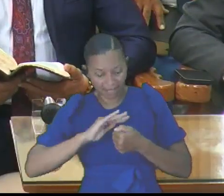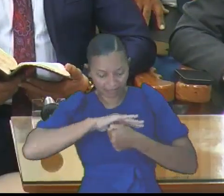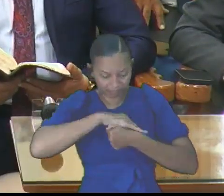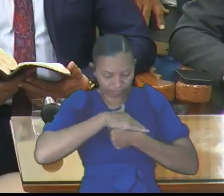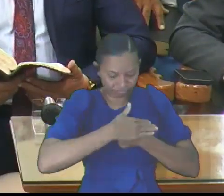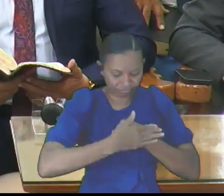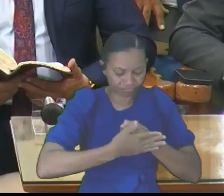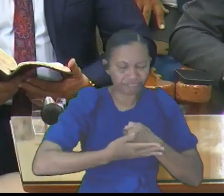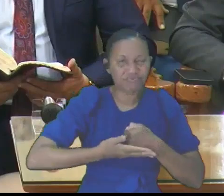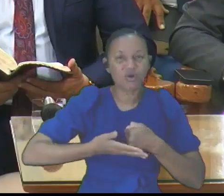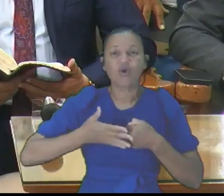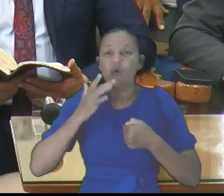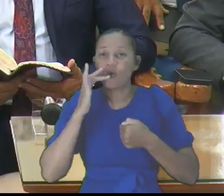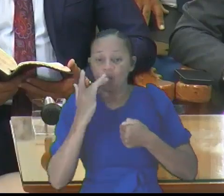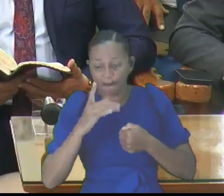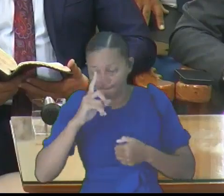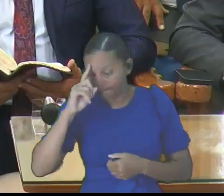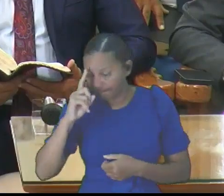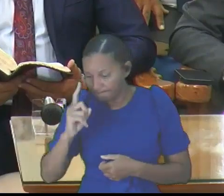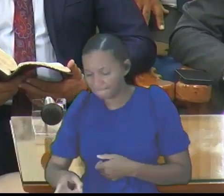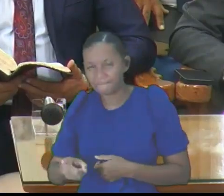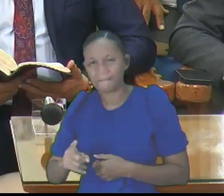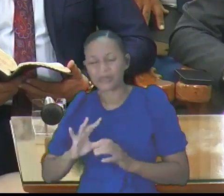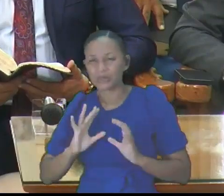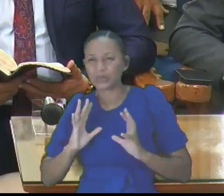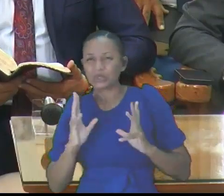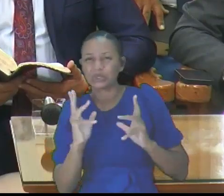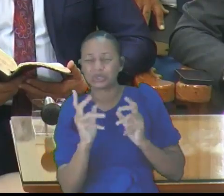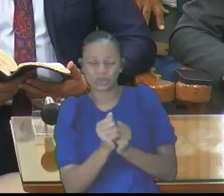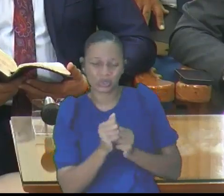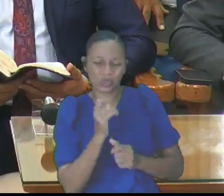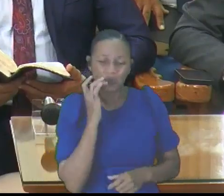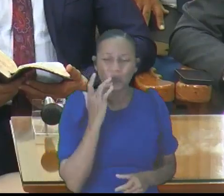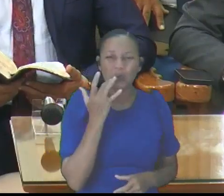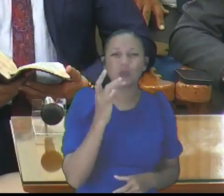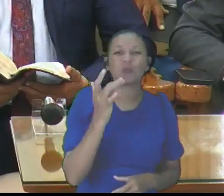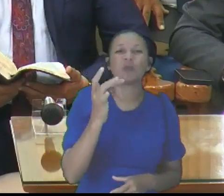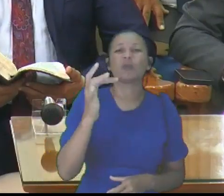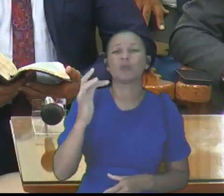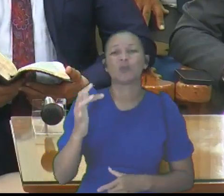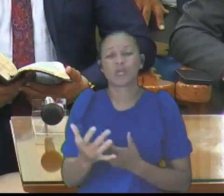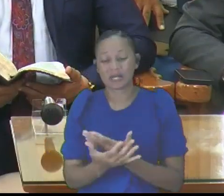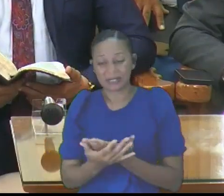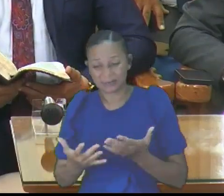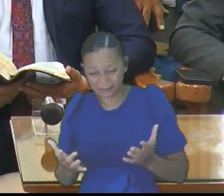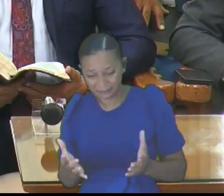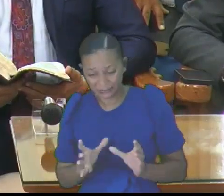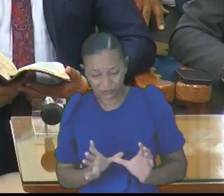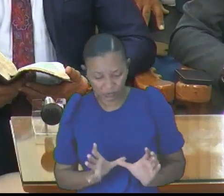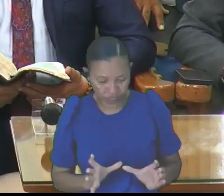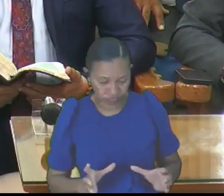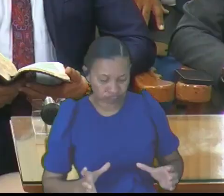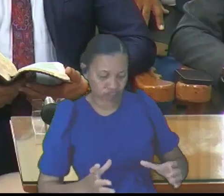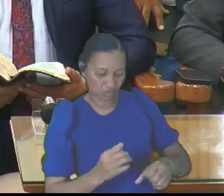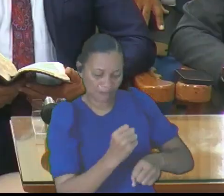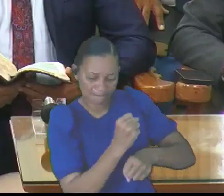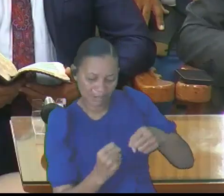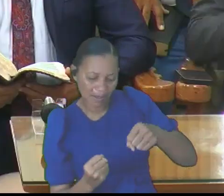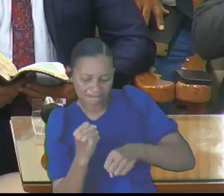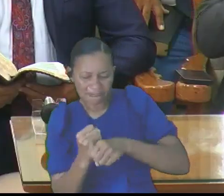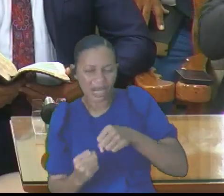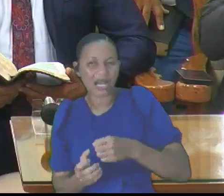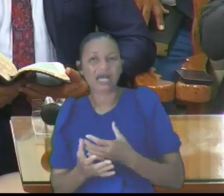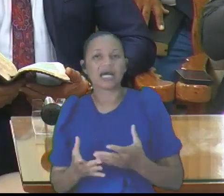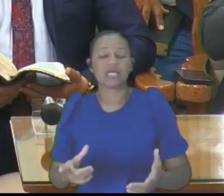quê? De ouro. Mandou fazer a tampa toda de ouro do propiciatório. E mandou